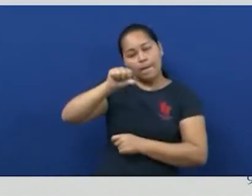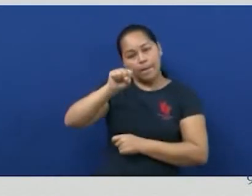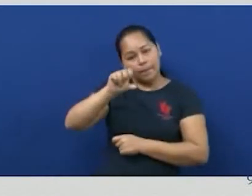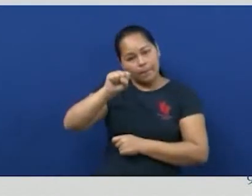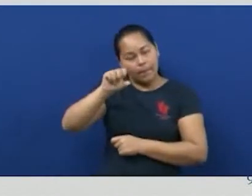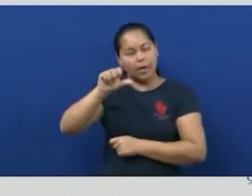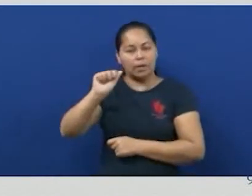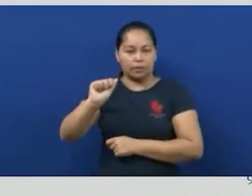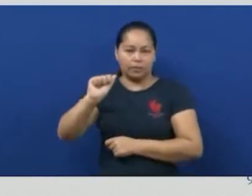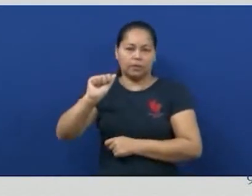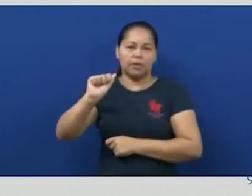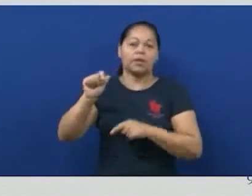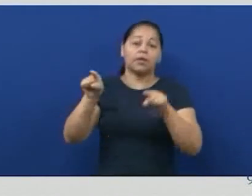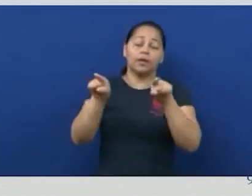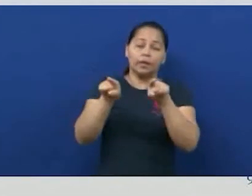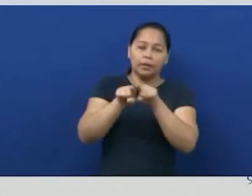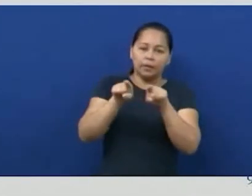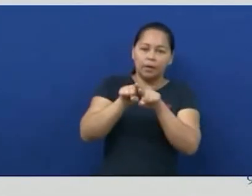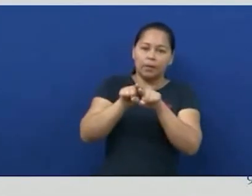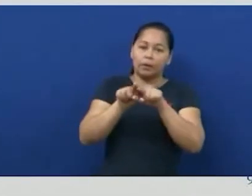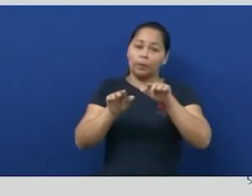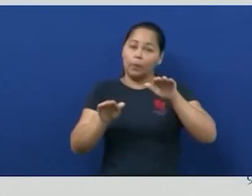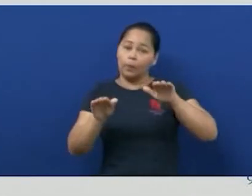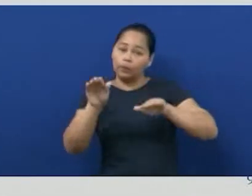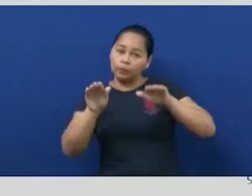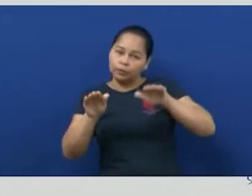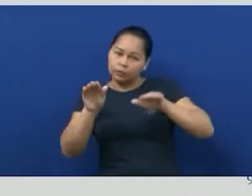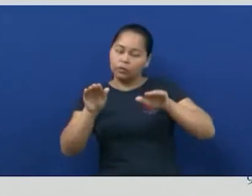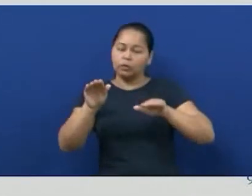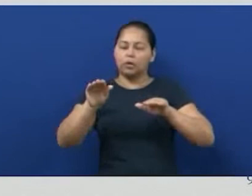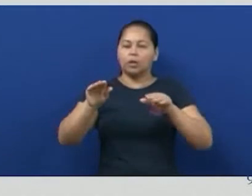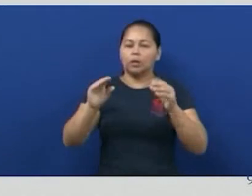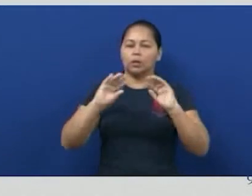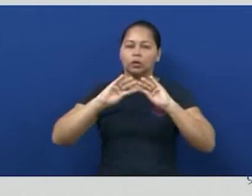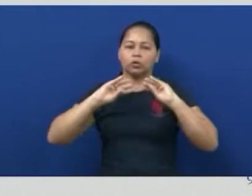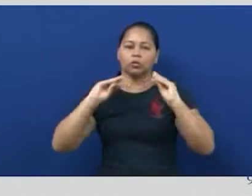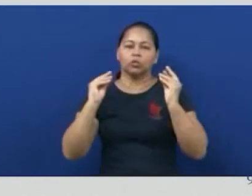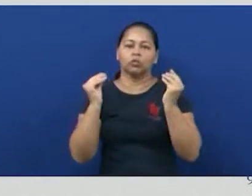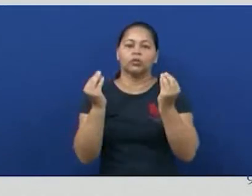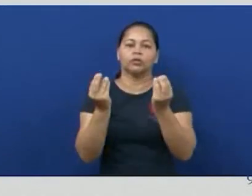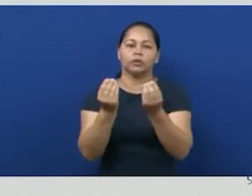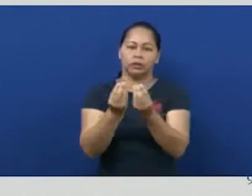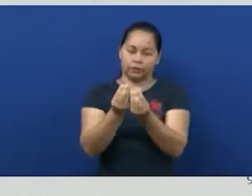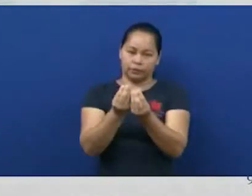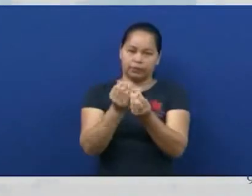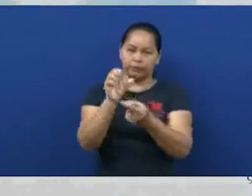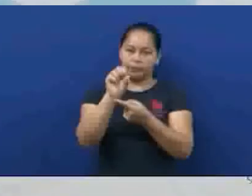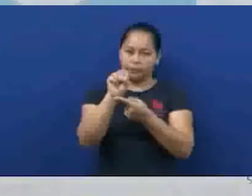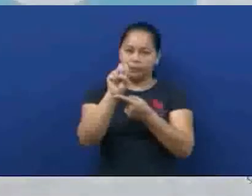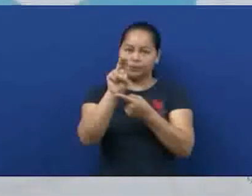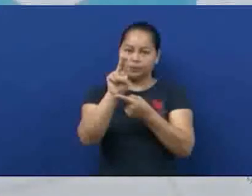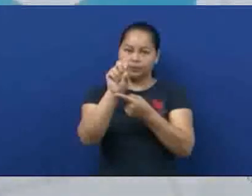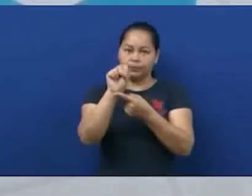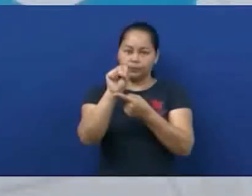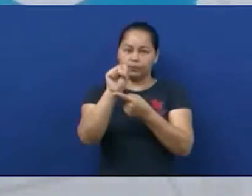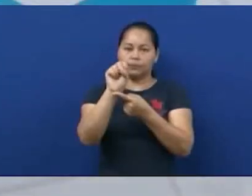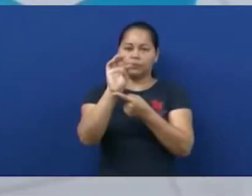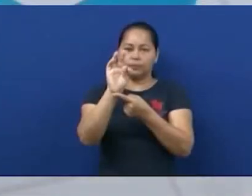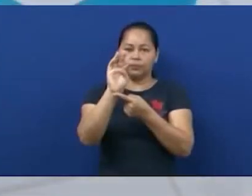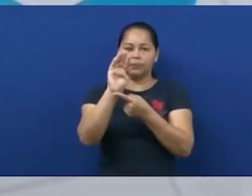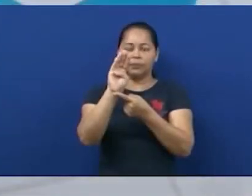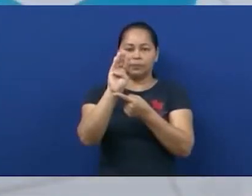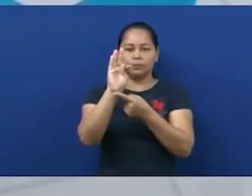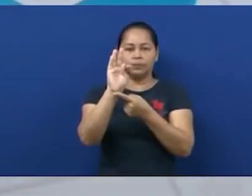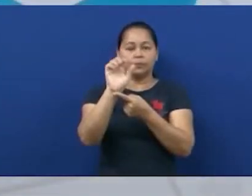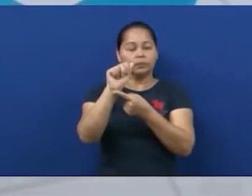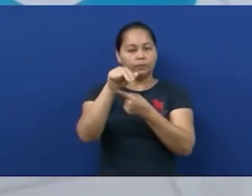pelo coeficiente de proporcionalidade da substância. A gente não vai entrar nos cálculos propriamente